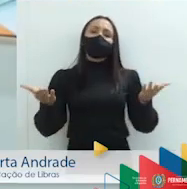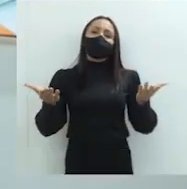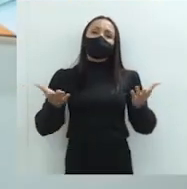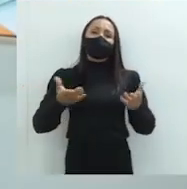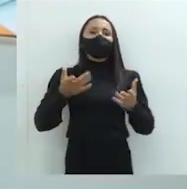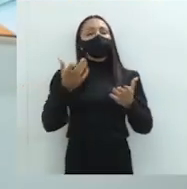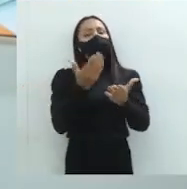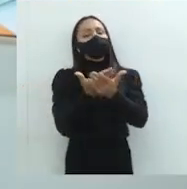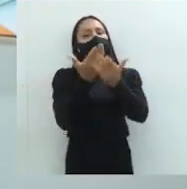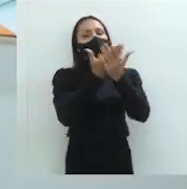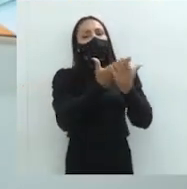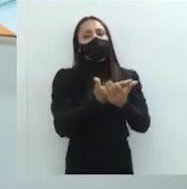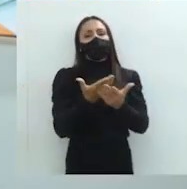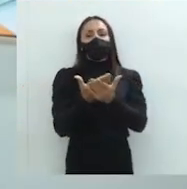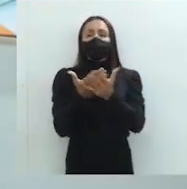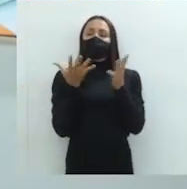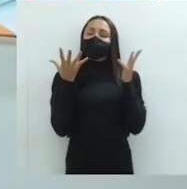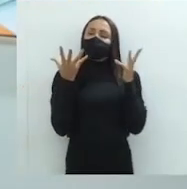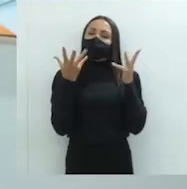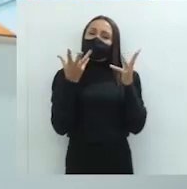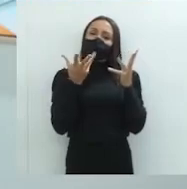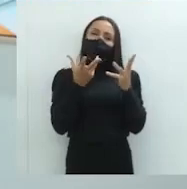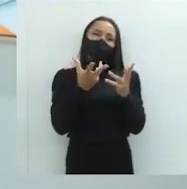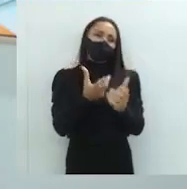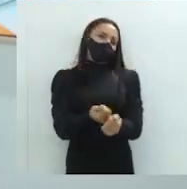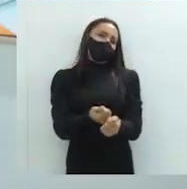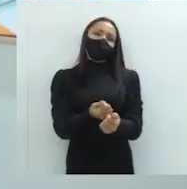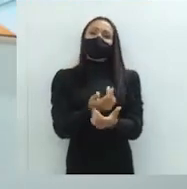vez nessa aula maravilhosa,